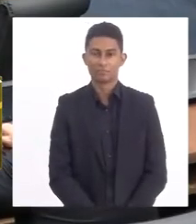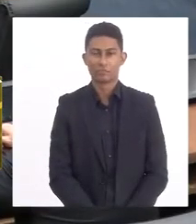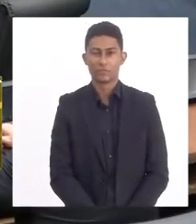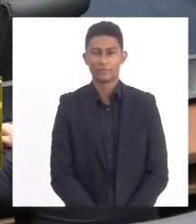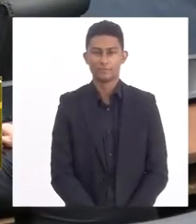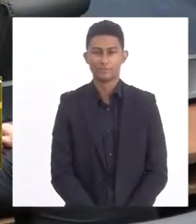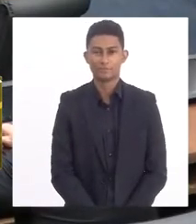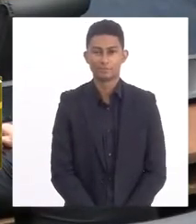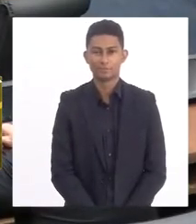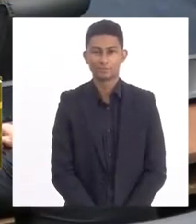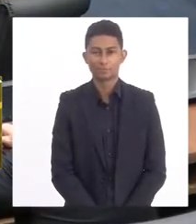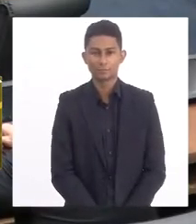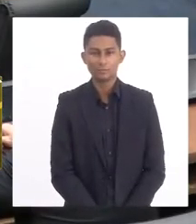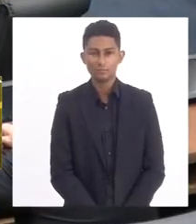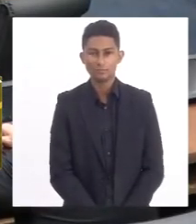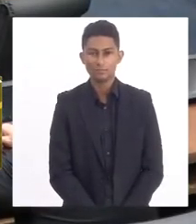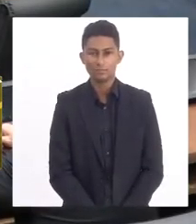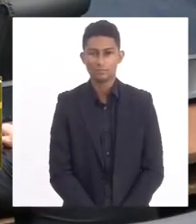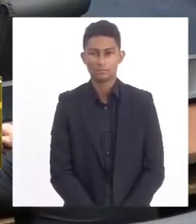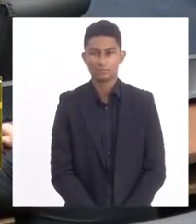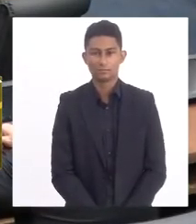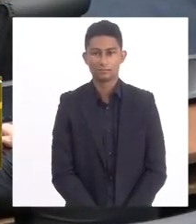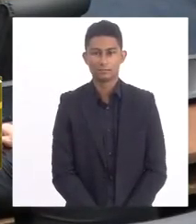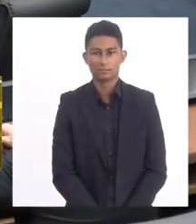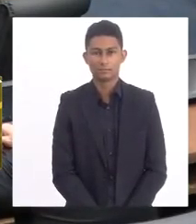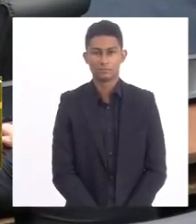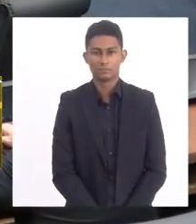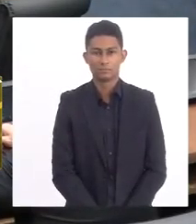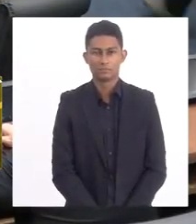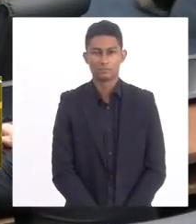a sorte que você vai não é